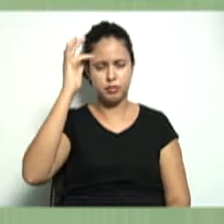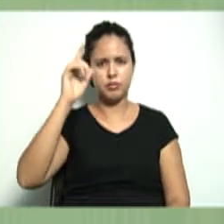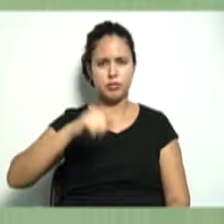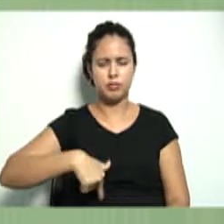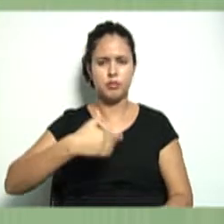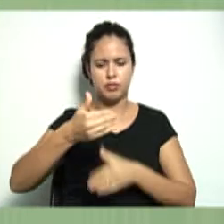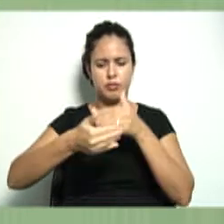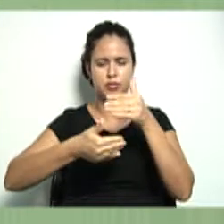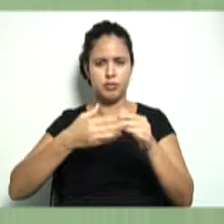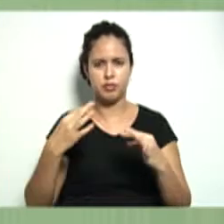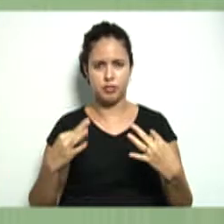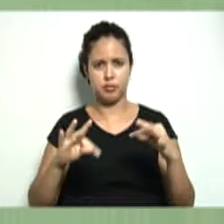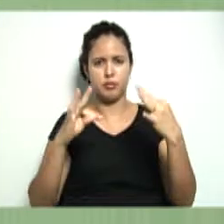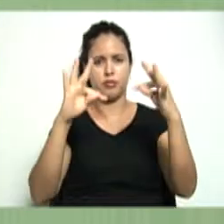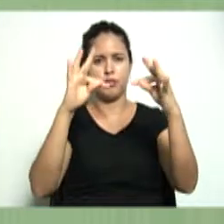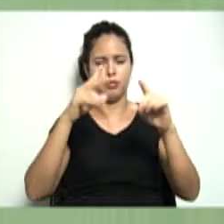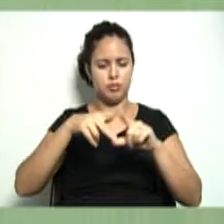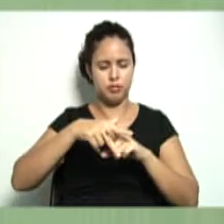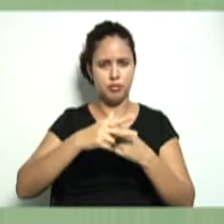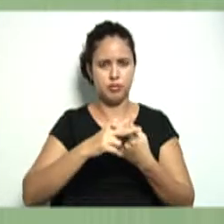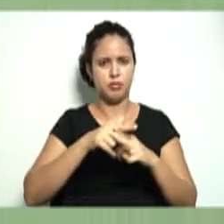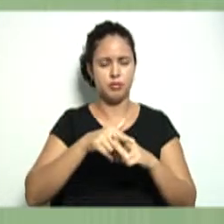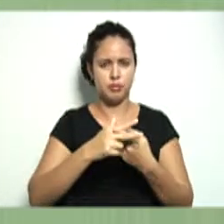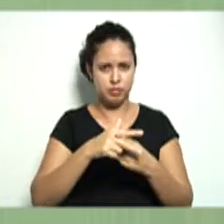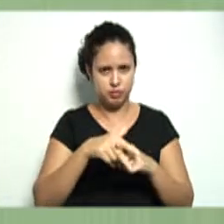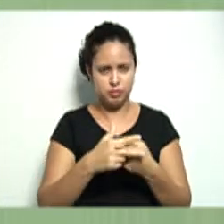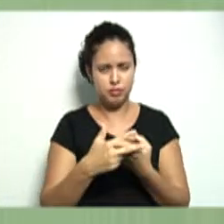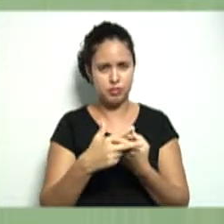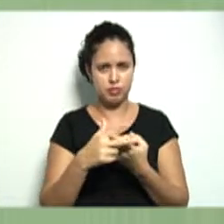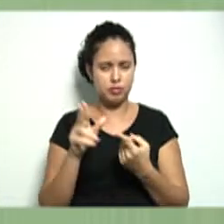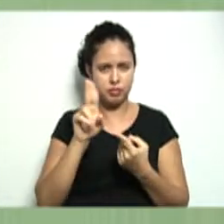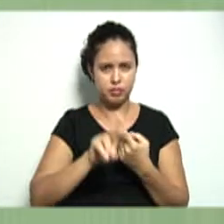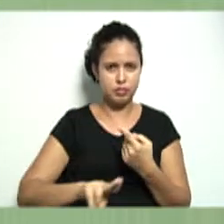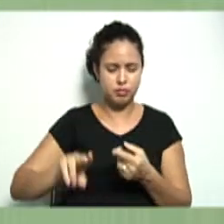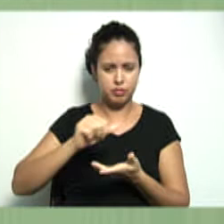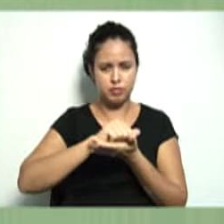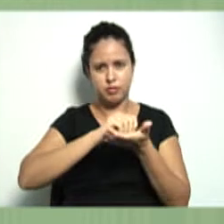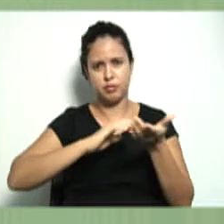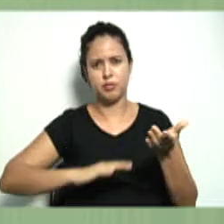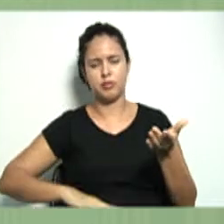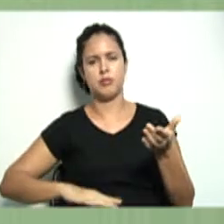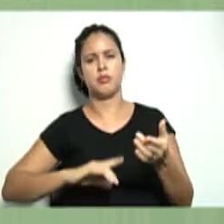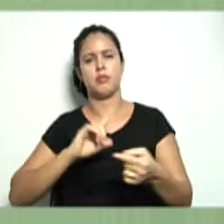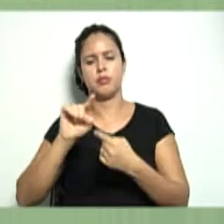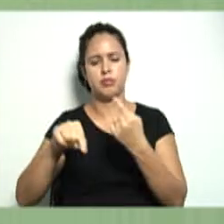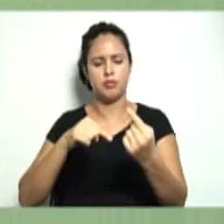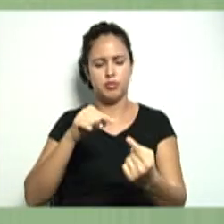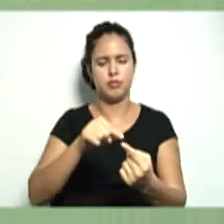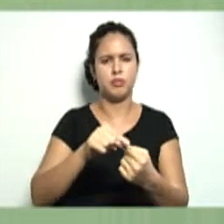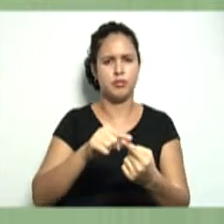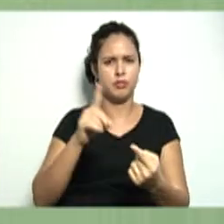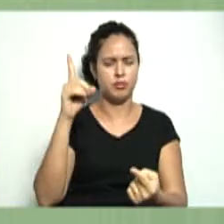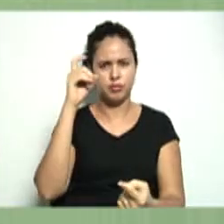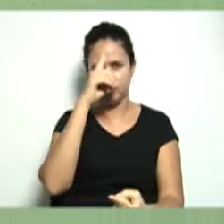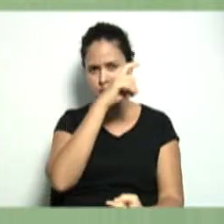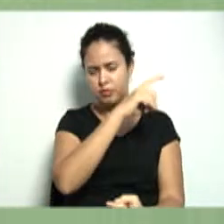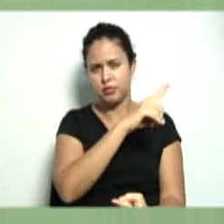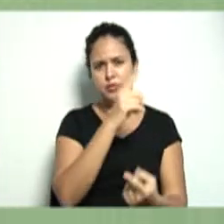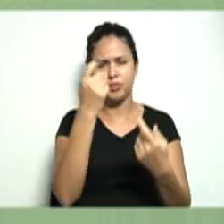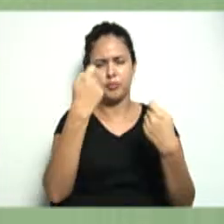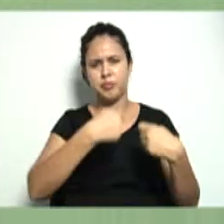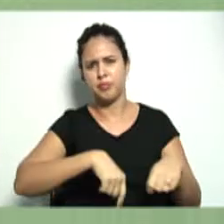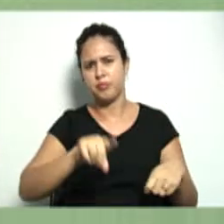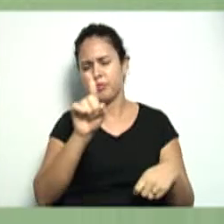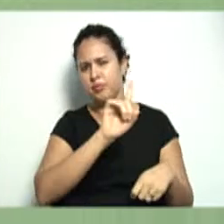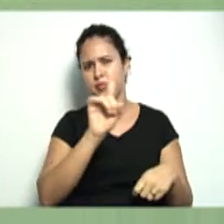tecnológico pelo qual as máquinas executam atividades relativamente complexas sem a necessidade